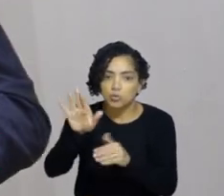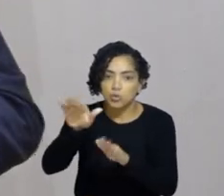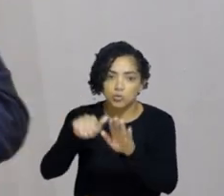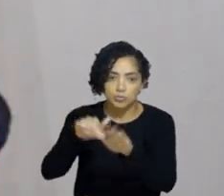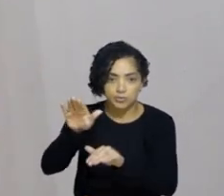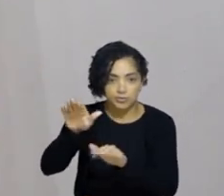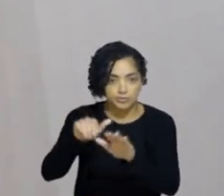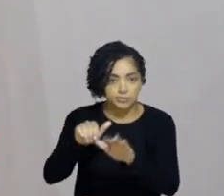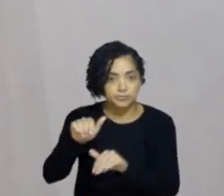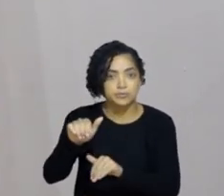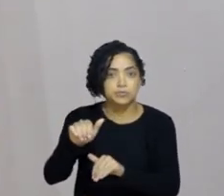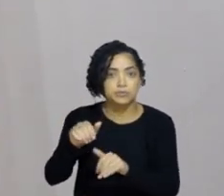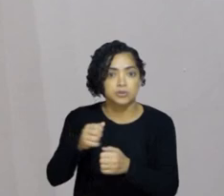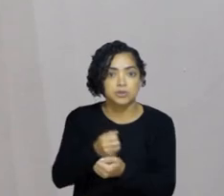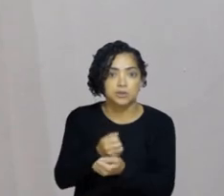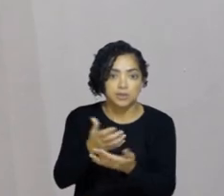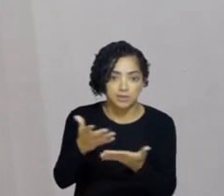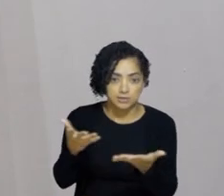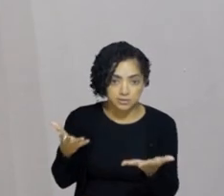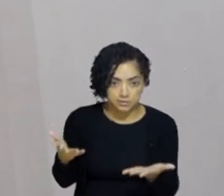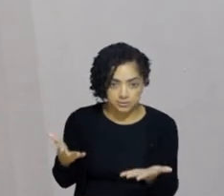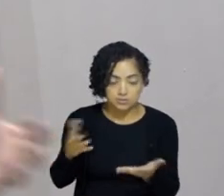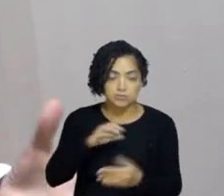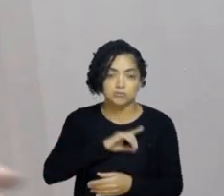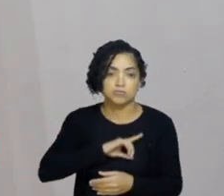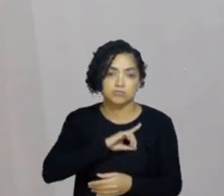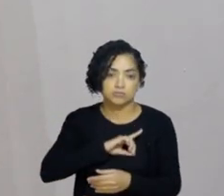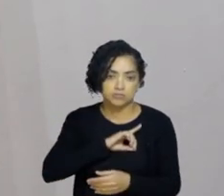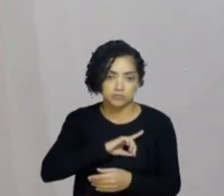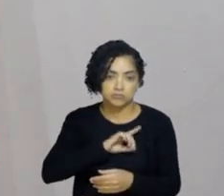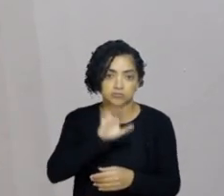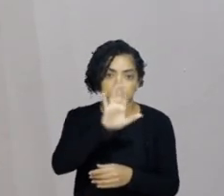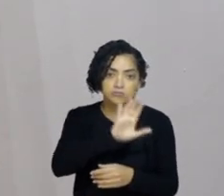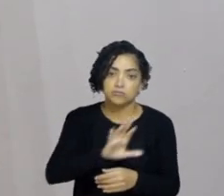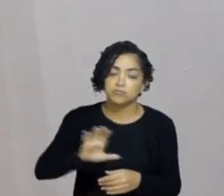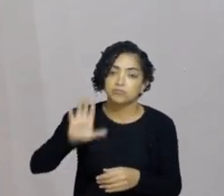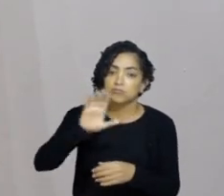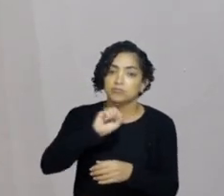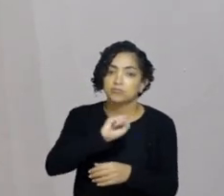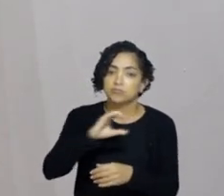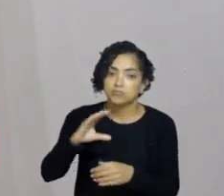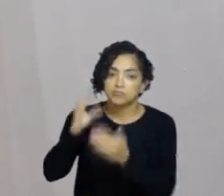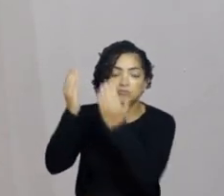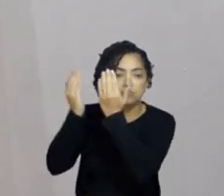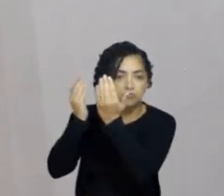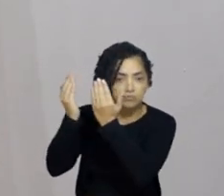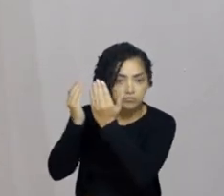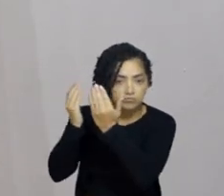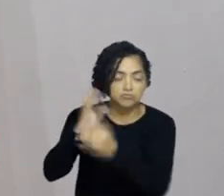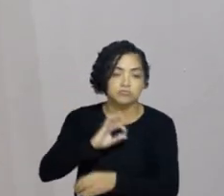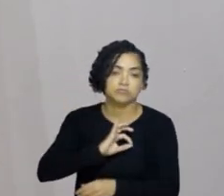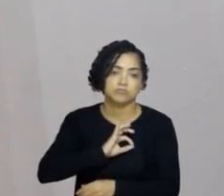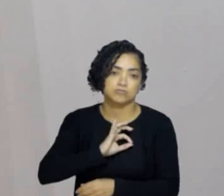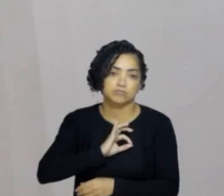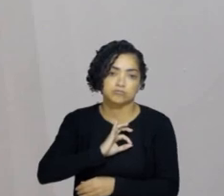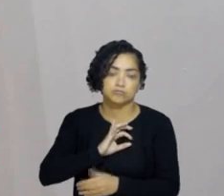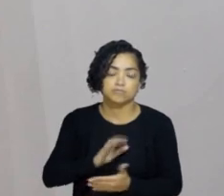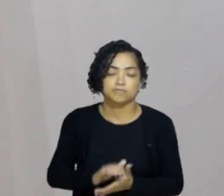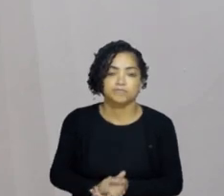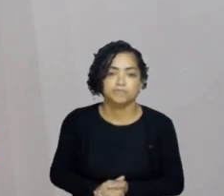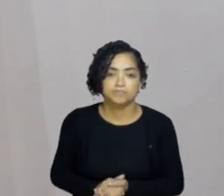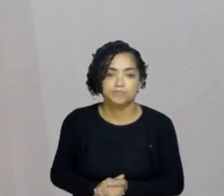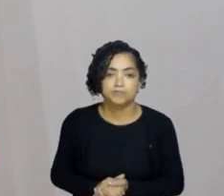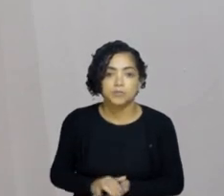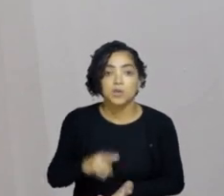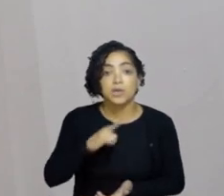começar a distribuição dos delegados de polícia pelo Estado de Santa Catarina, juntamente com os psicólogos policiais, porque nós tínhamos,